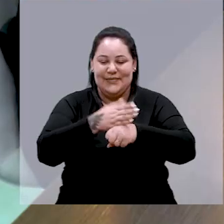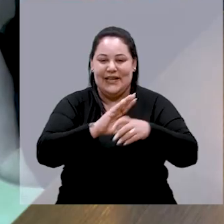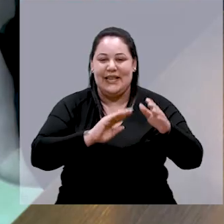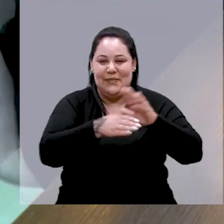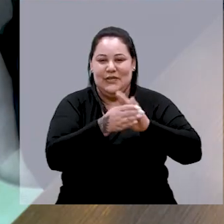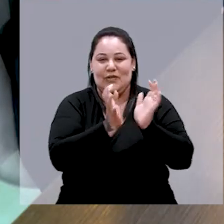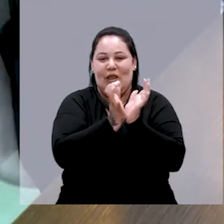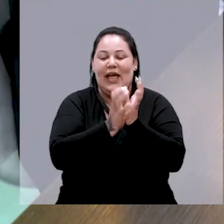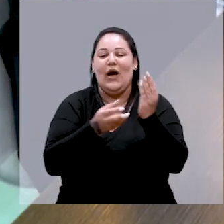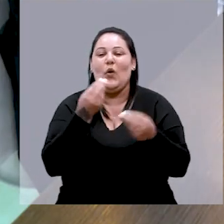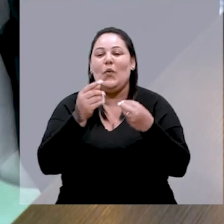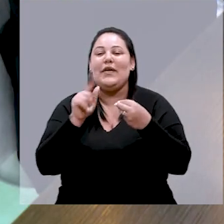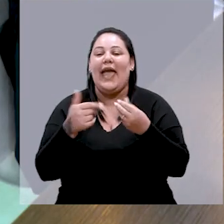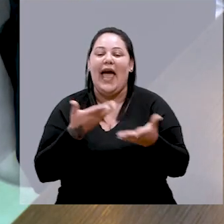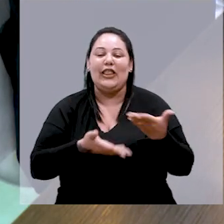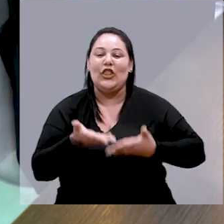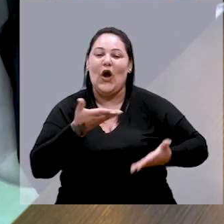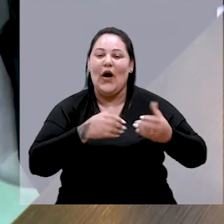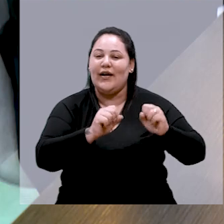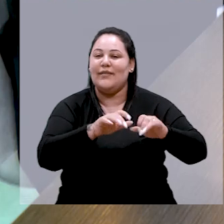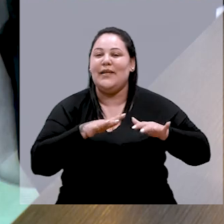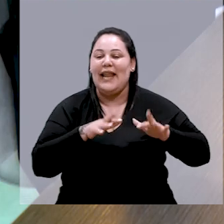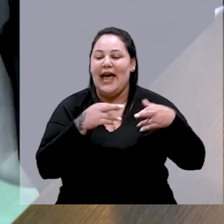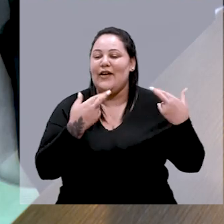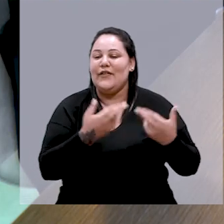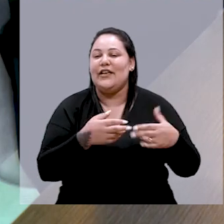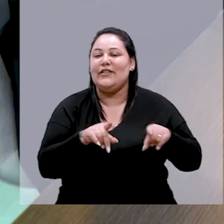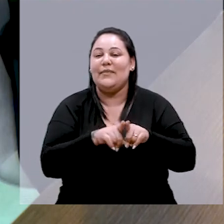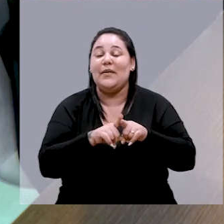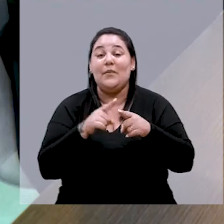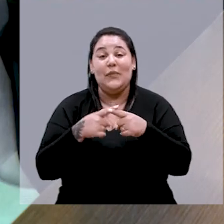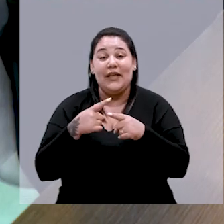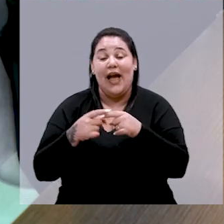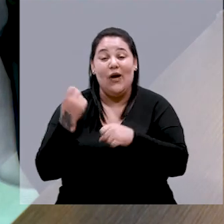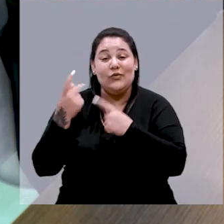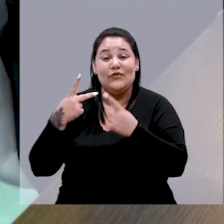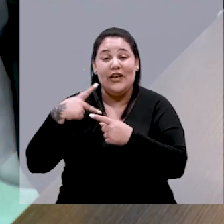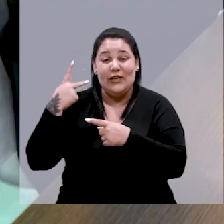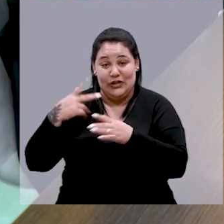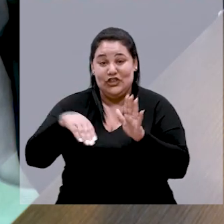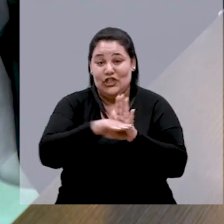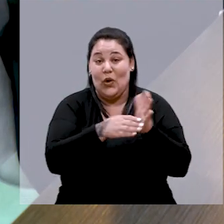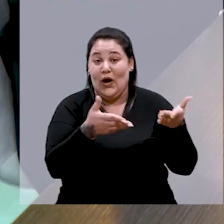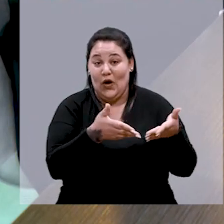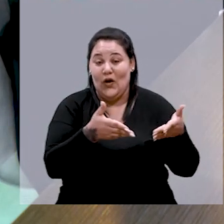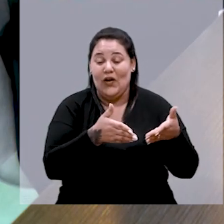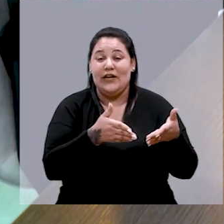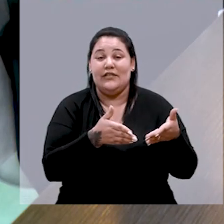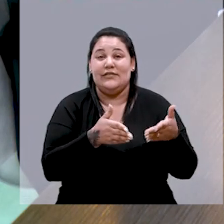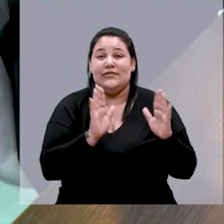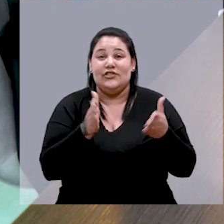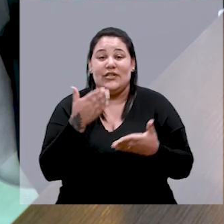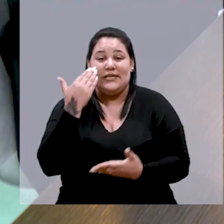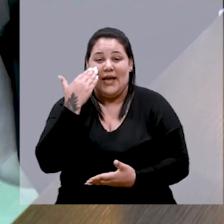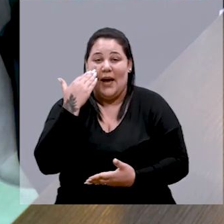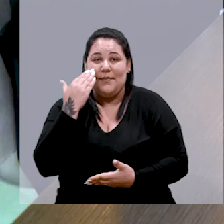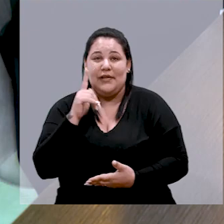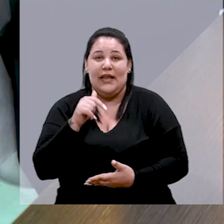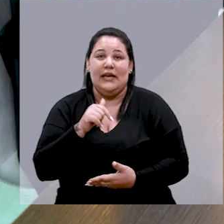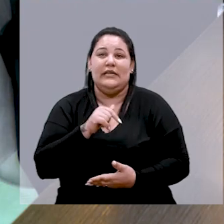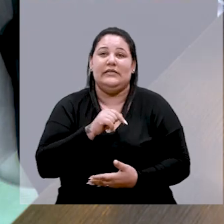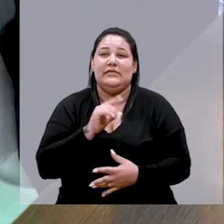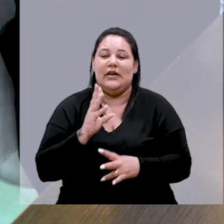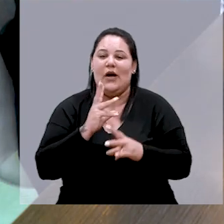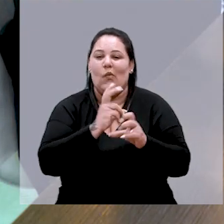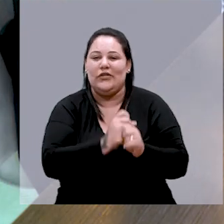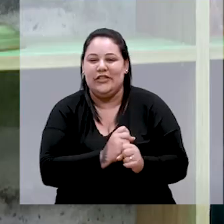dos seus colegas de modo geral. Como é que tem sido essa troca em plenário? Porque os vereadores que chegaram, eles já vêm com um processo, sobretudo